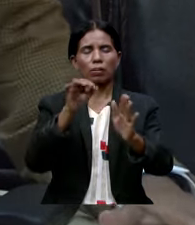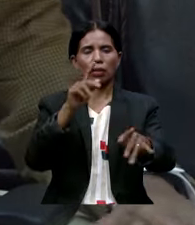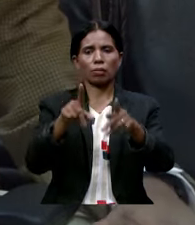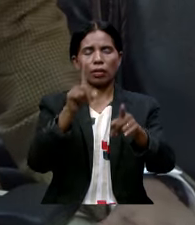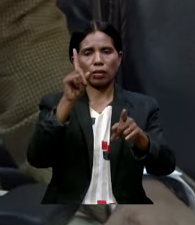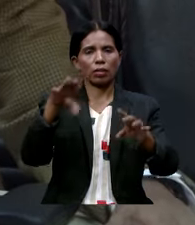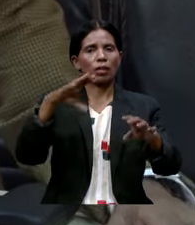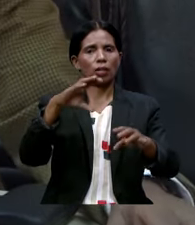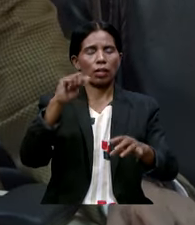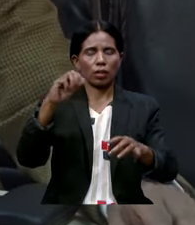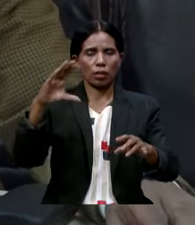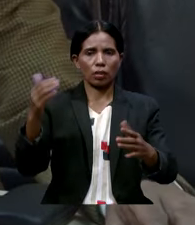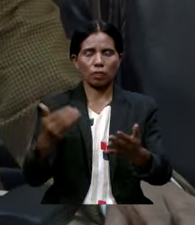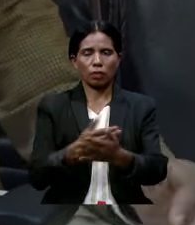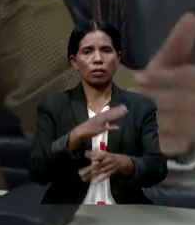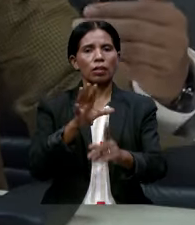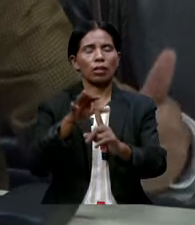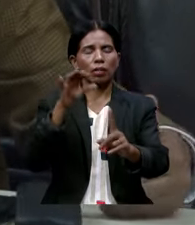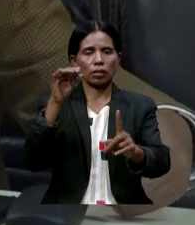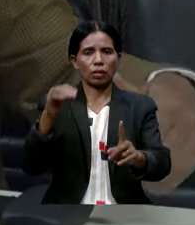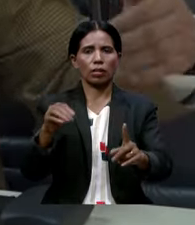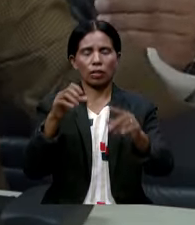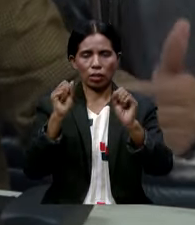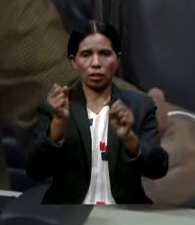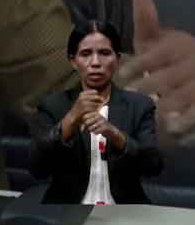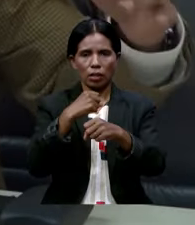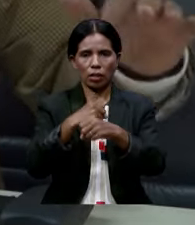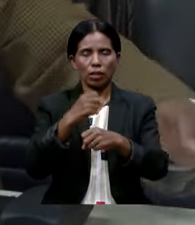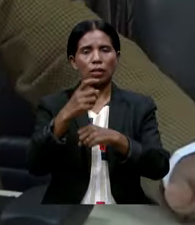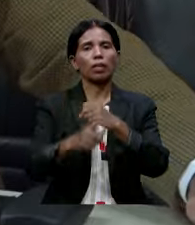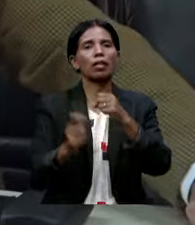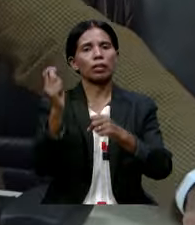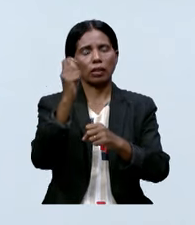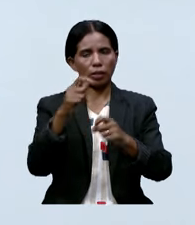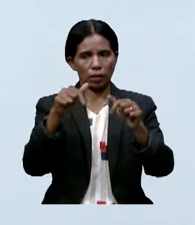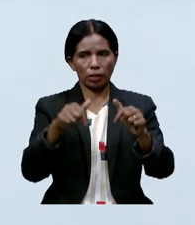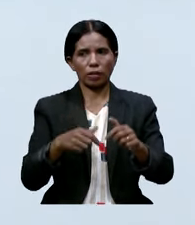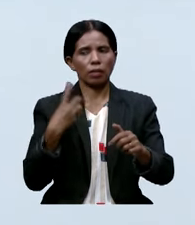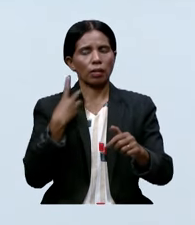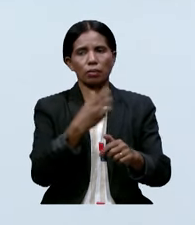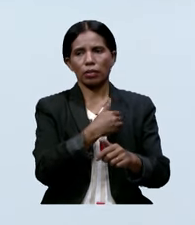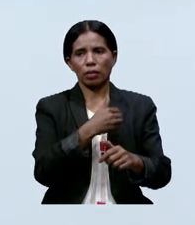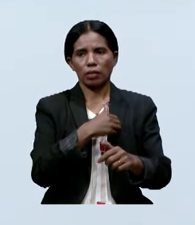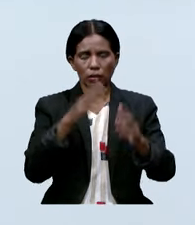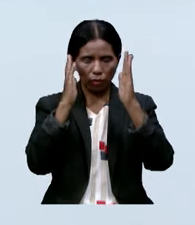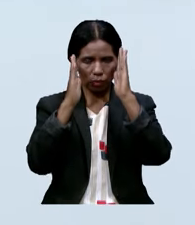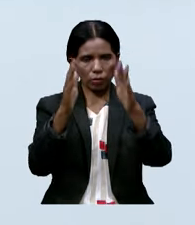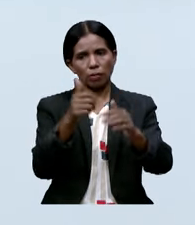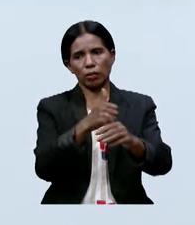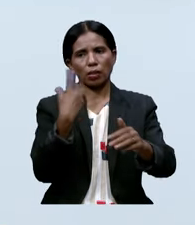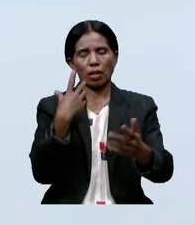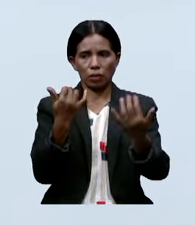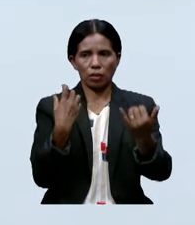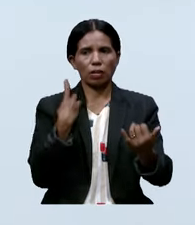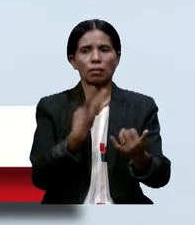para o comissário CAC e a eleição, né, bem possibilidade se realiza e a terça, né. A minha lada aqui a posição, a opção selo, a minha se aguar